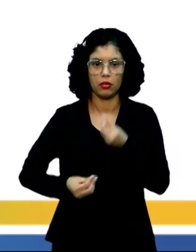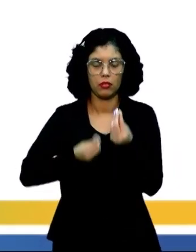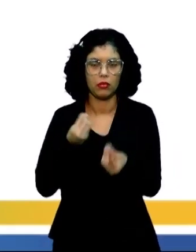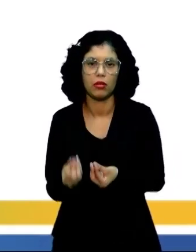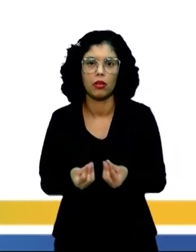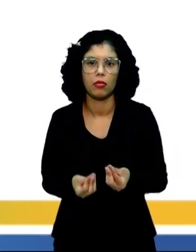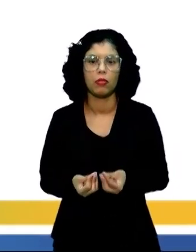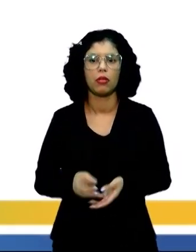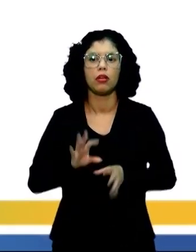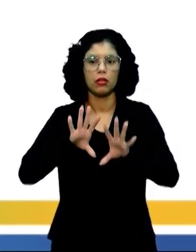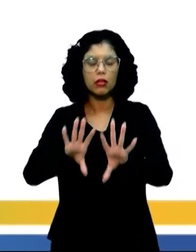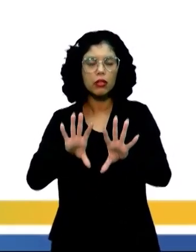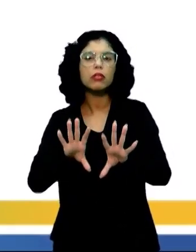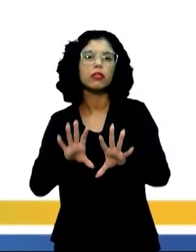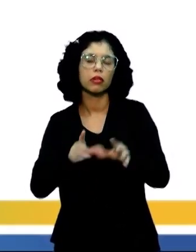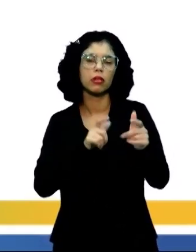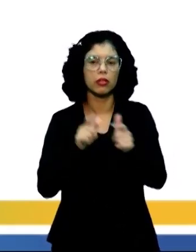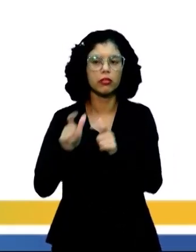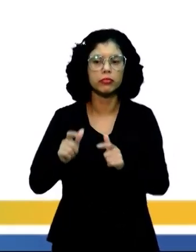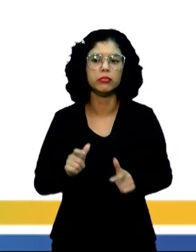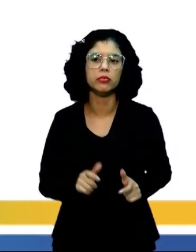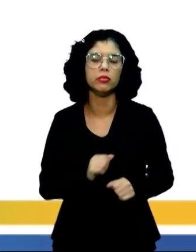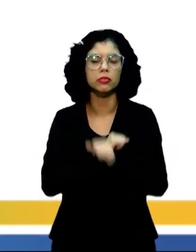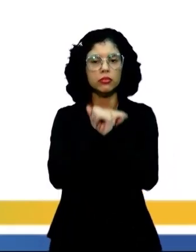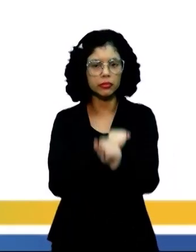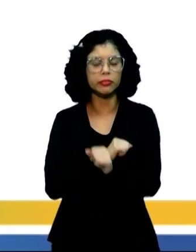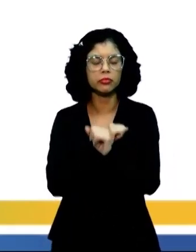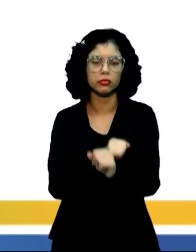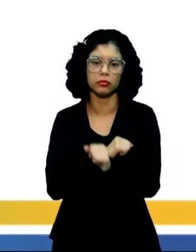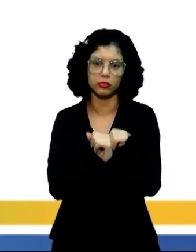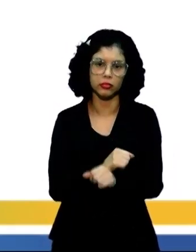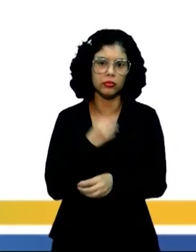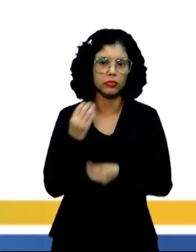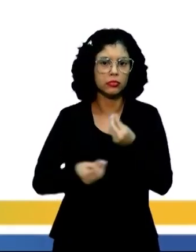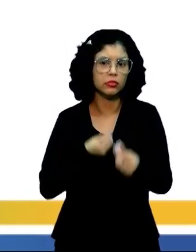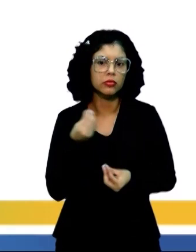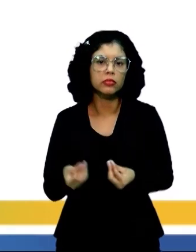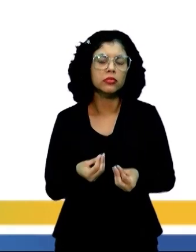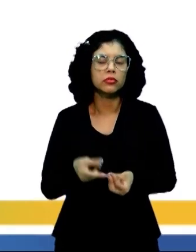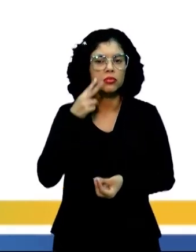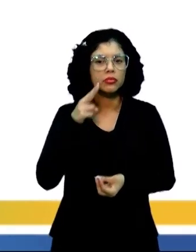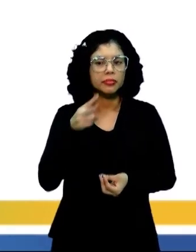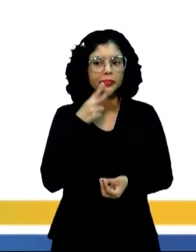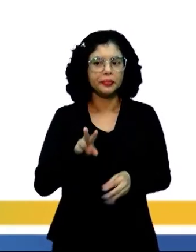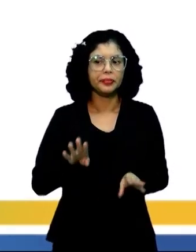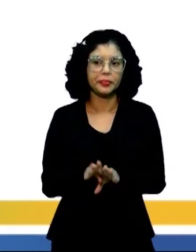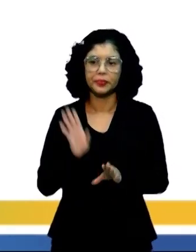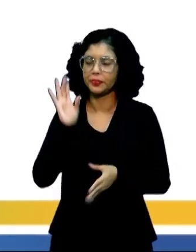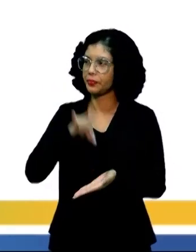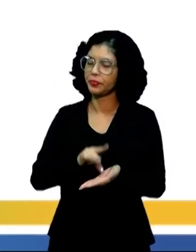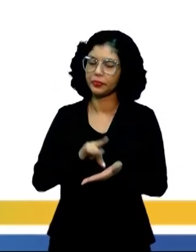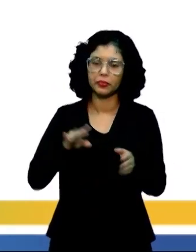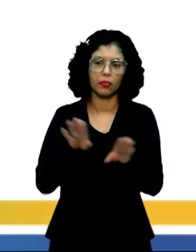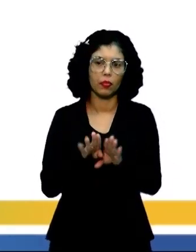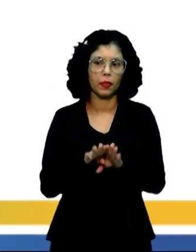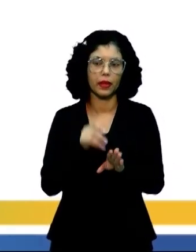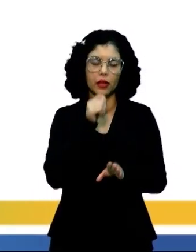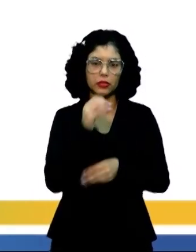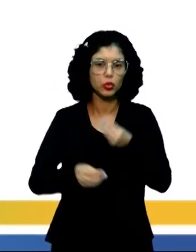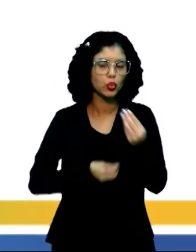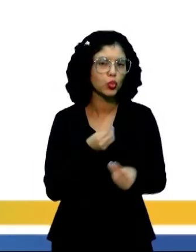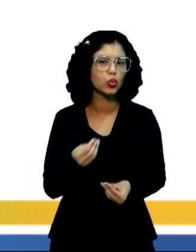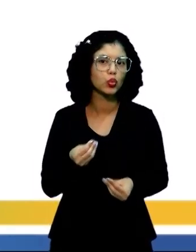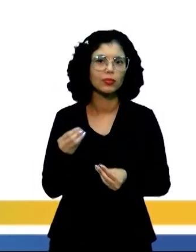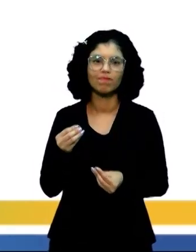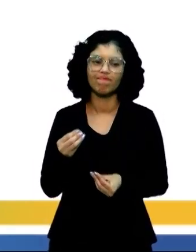eles estavam ali naquela situação de escravidão e como eles eram vistos, na verdade, não como